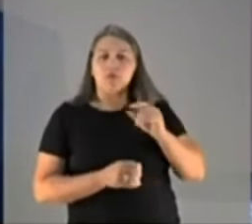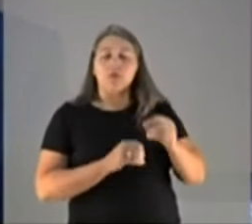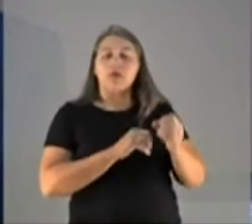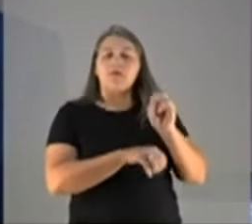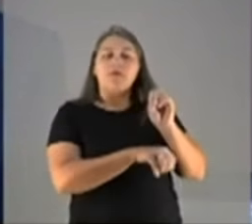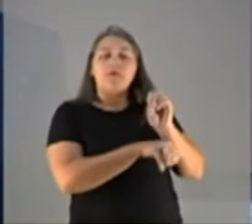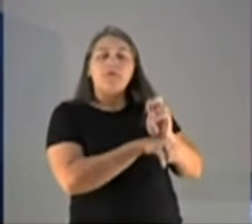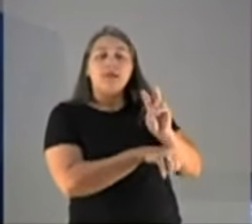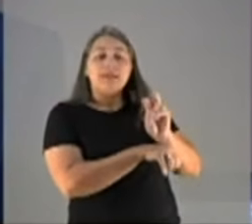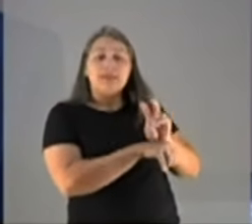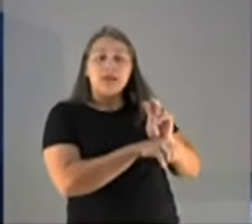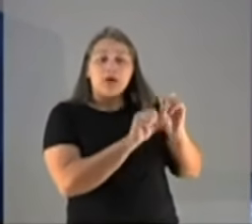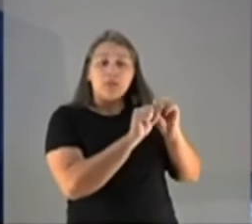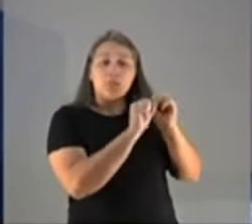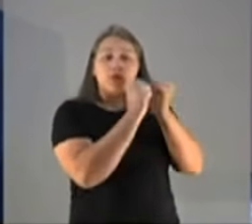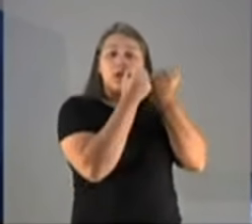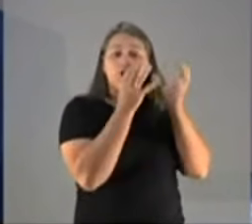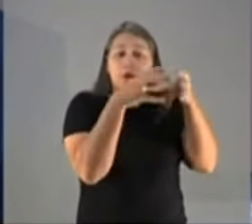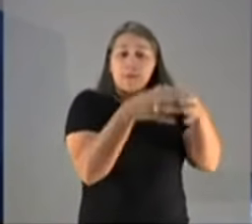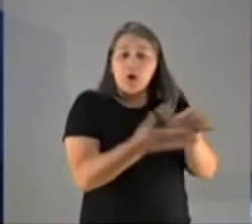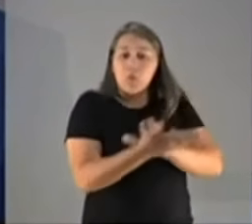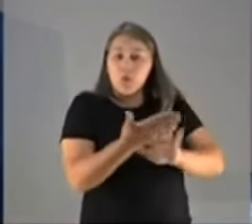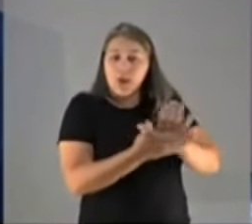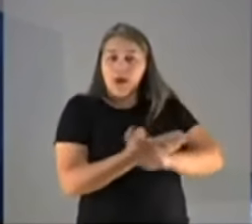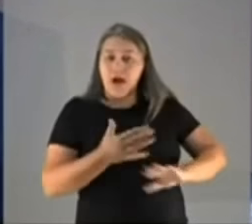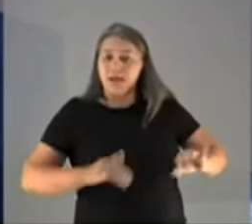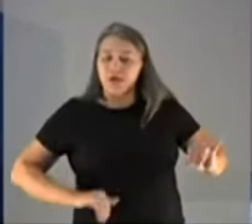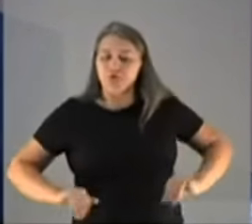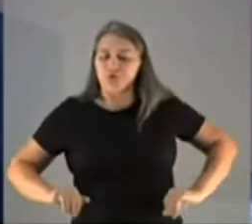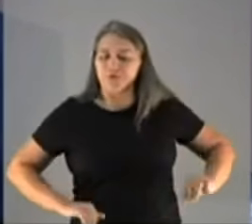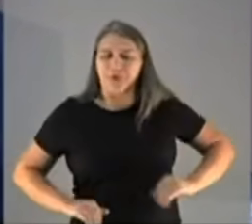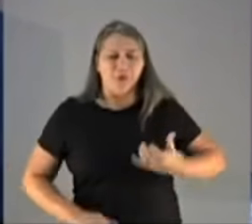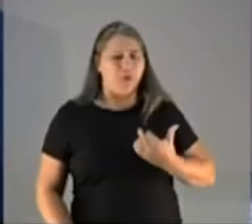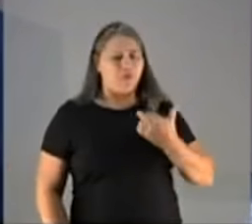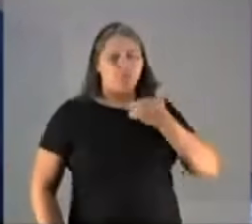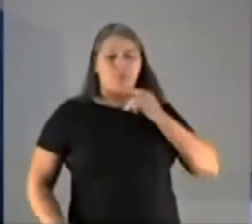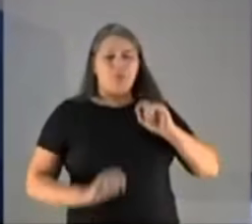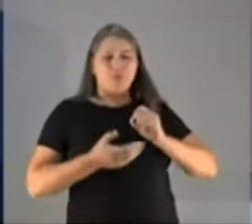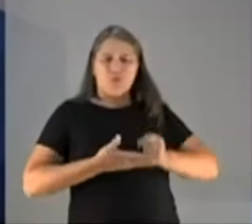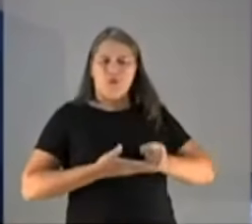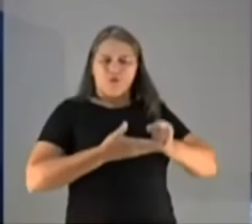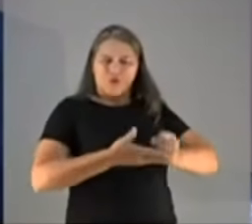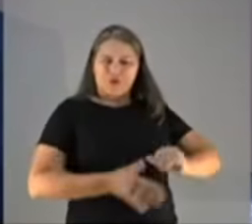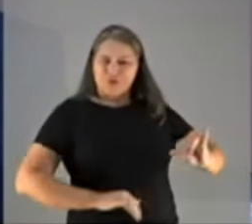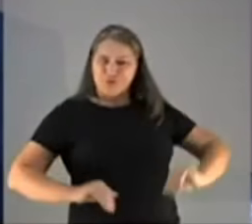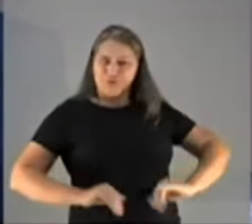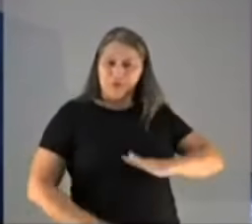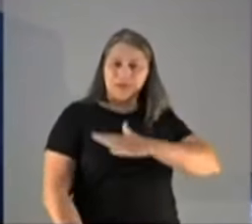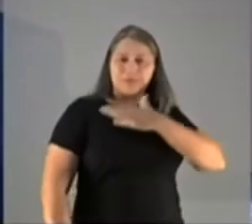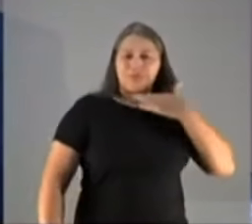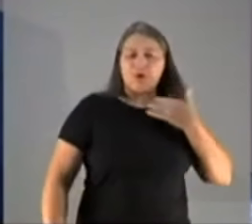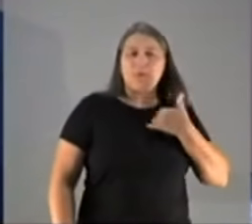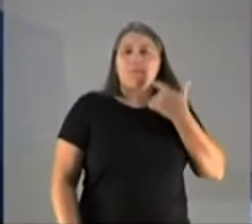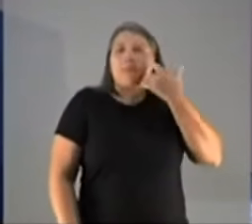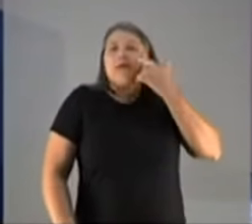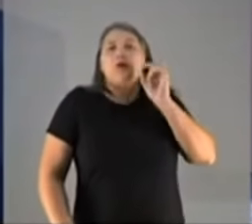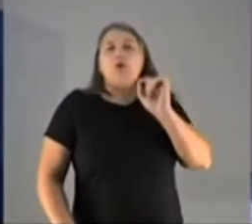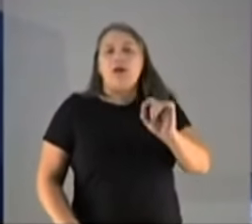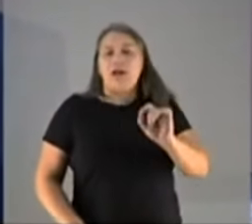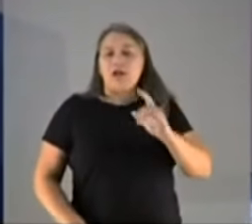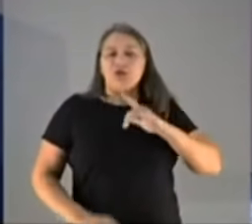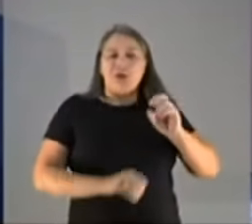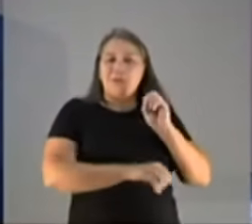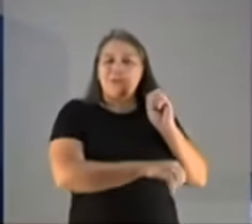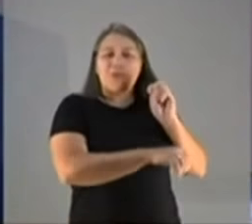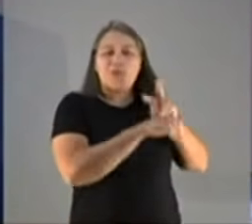sem sofrimento. Eu não posso imputar sofrimento e morte a uma população simplesmente pensando em atingir uma imunidade de